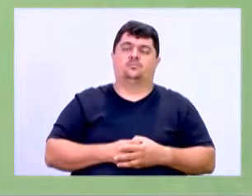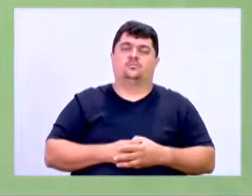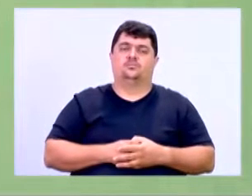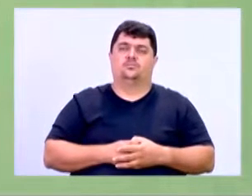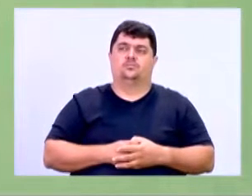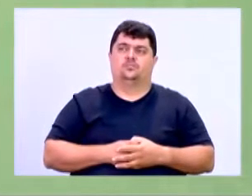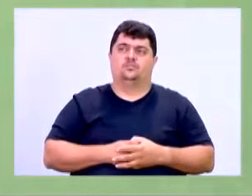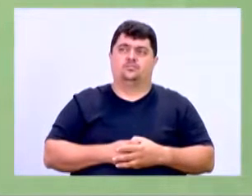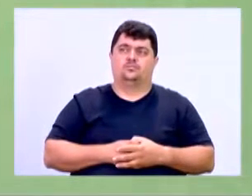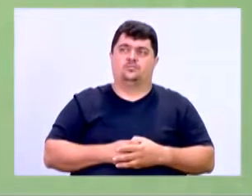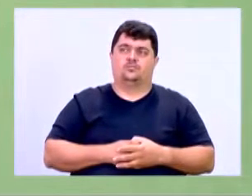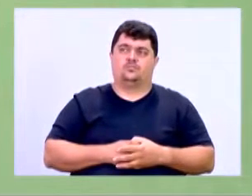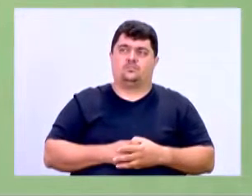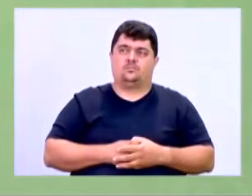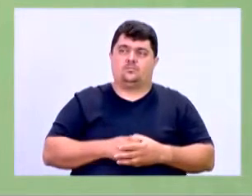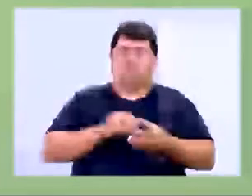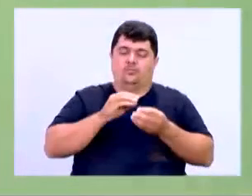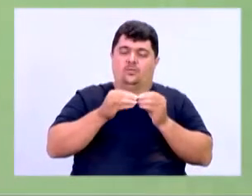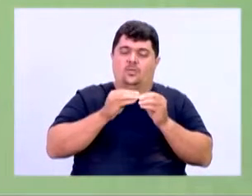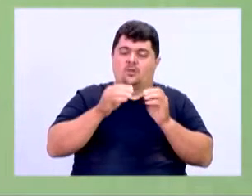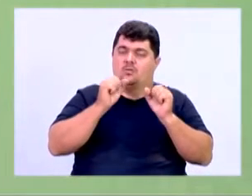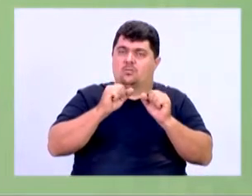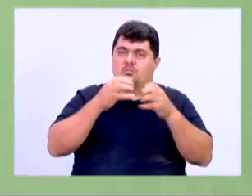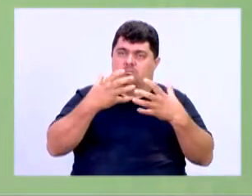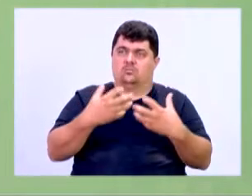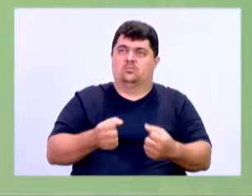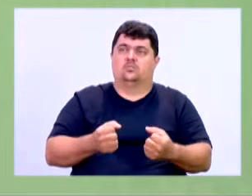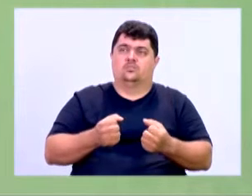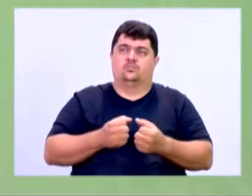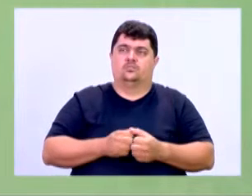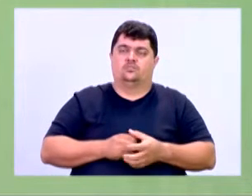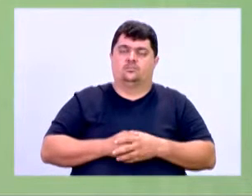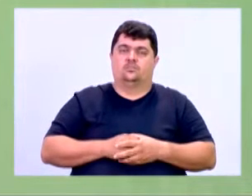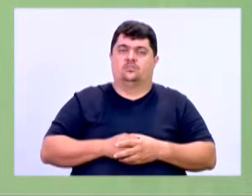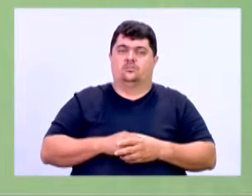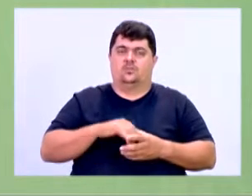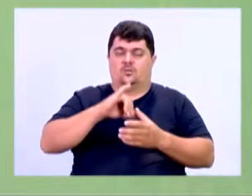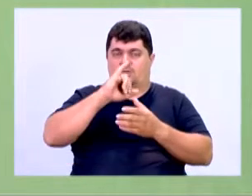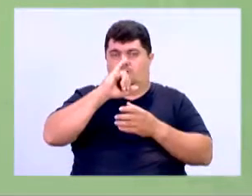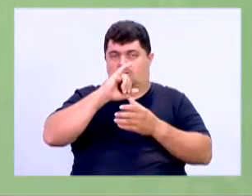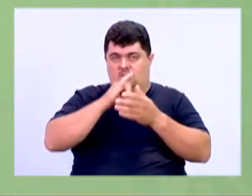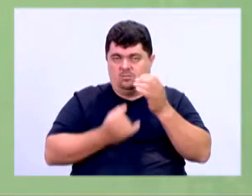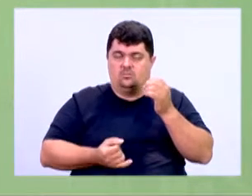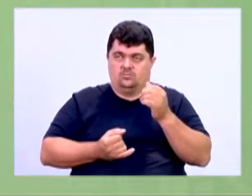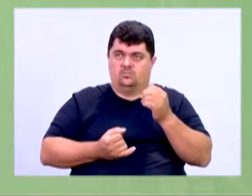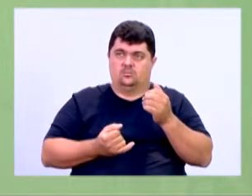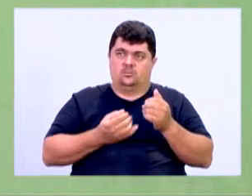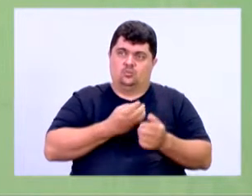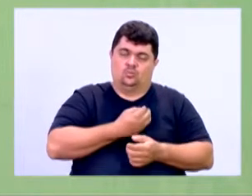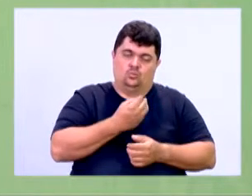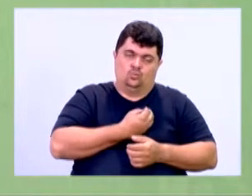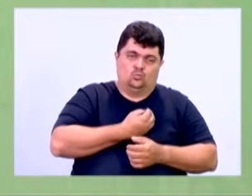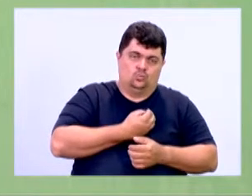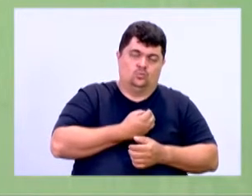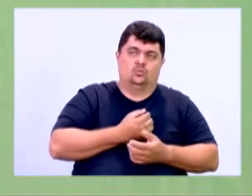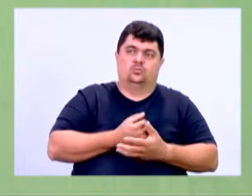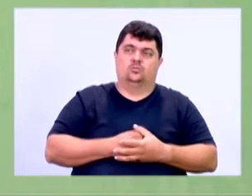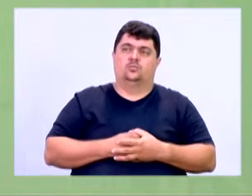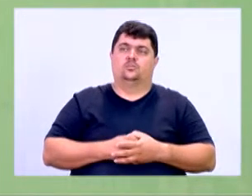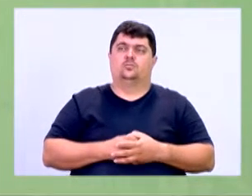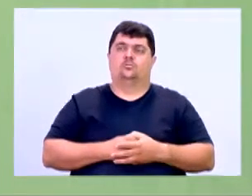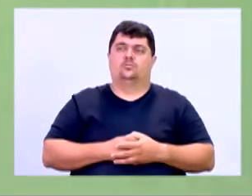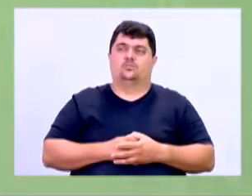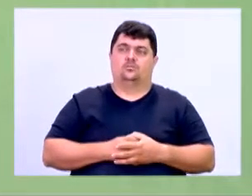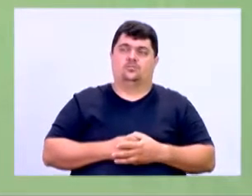do MySQL. E tipos de dados que incluem no MySQL. Tem tipos numéricos, onde o inteiro pequeno,